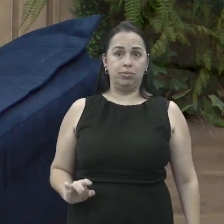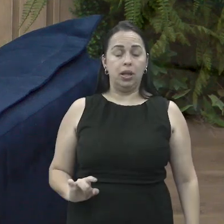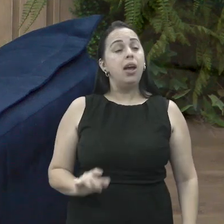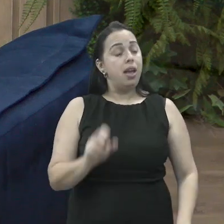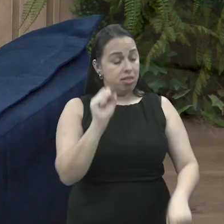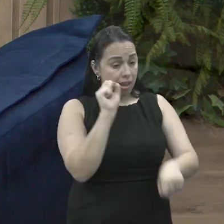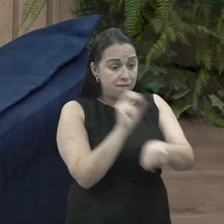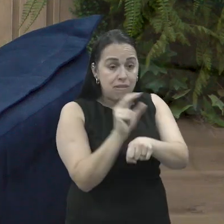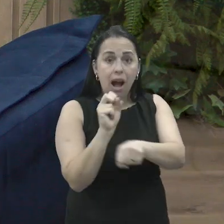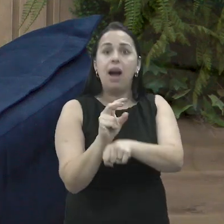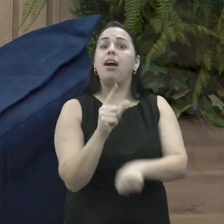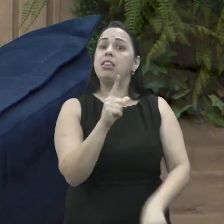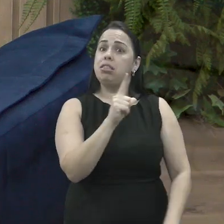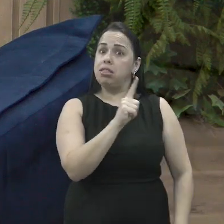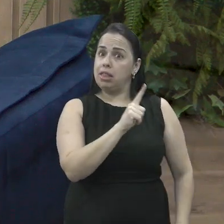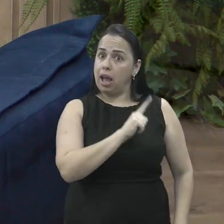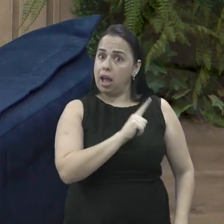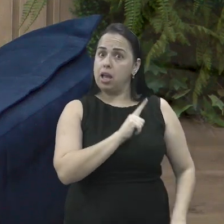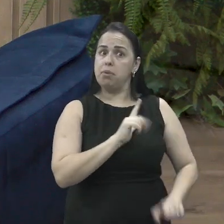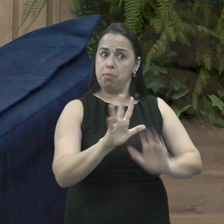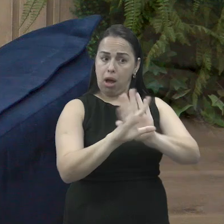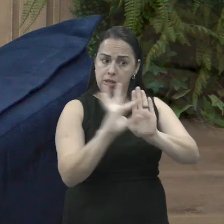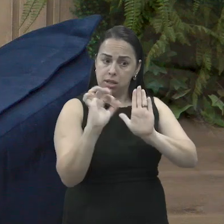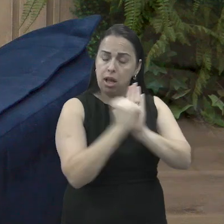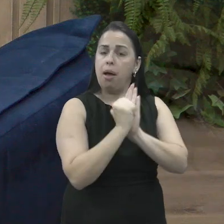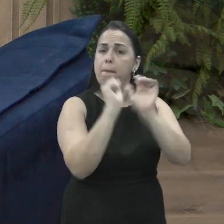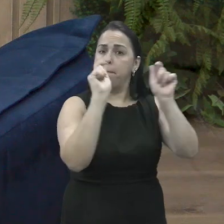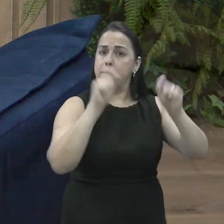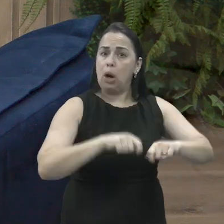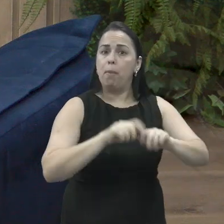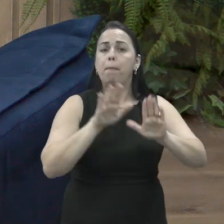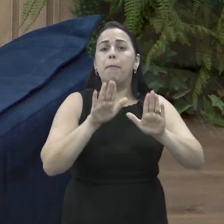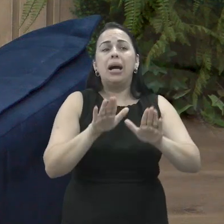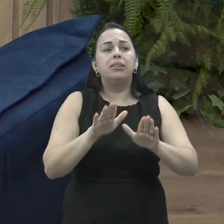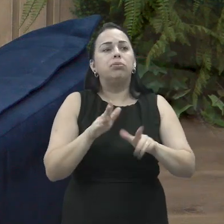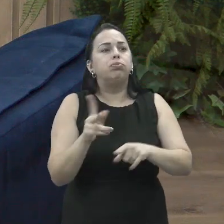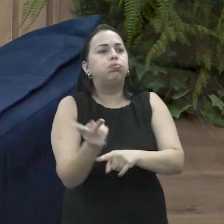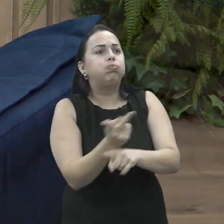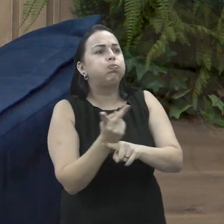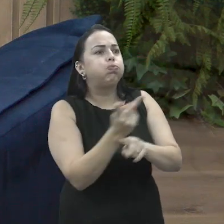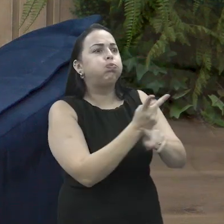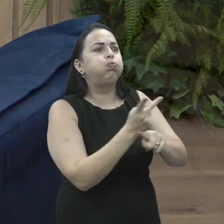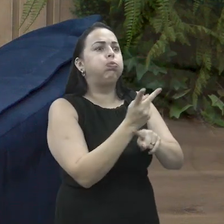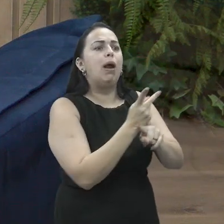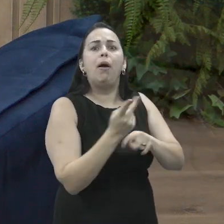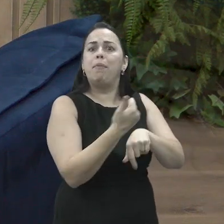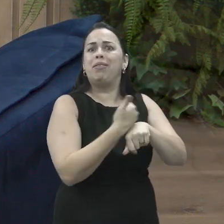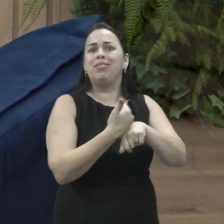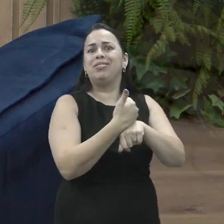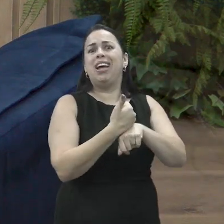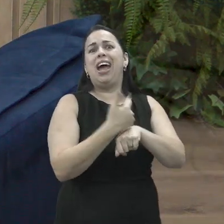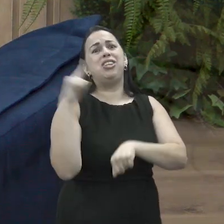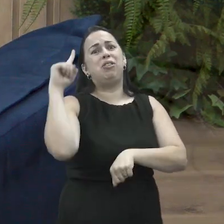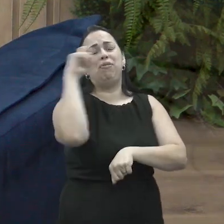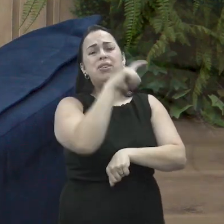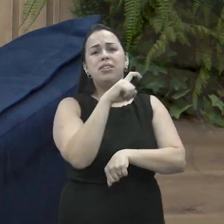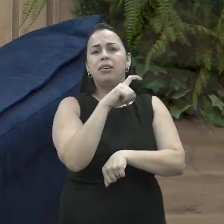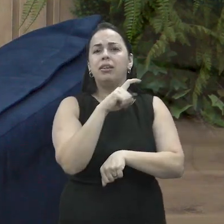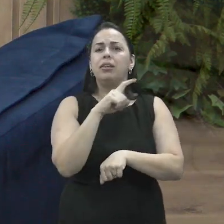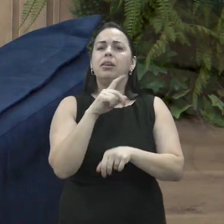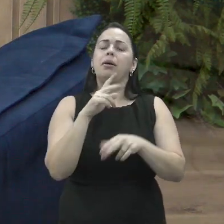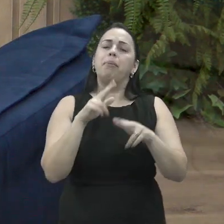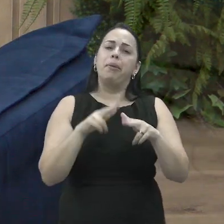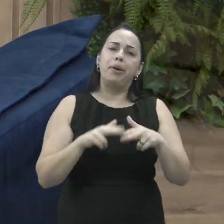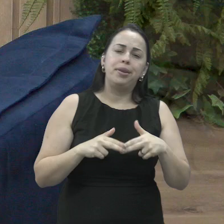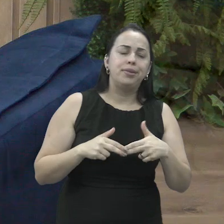cidade, né? E está aberto o credenciamento, está aberto as possibilidades, mas temos dificuldade dos profissionais virem.